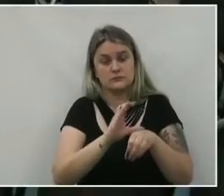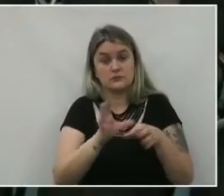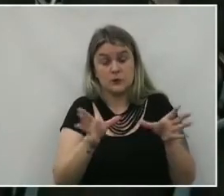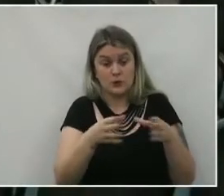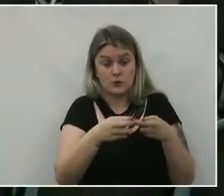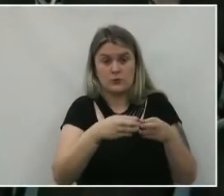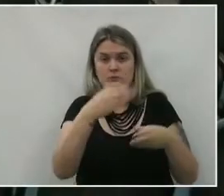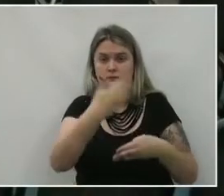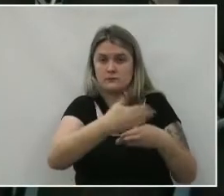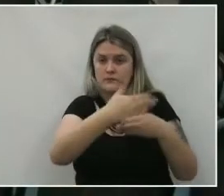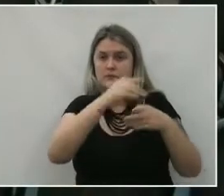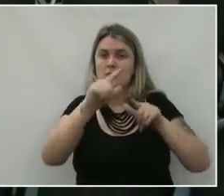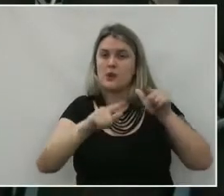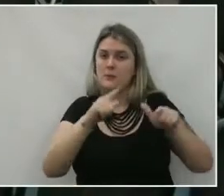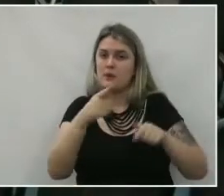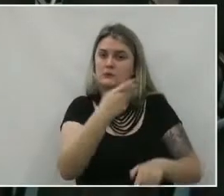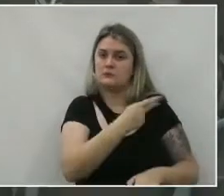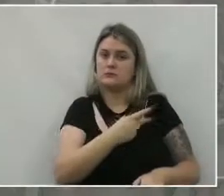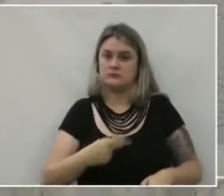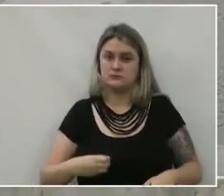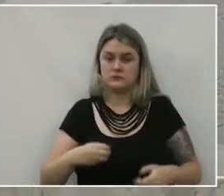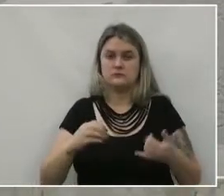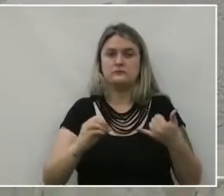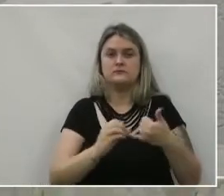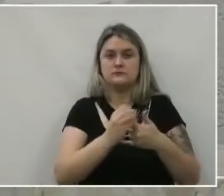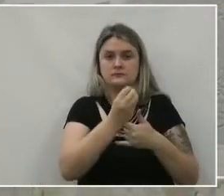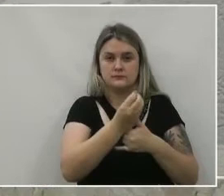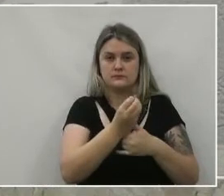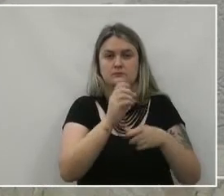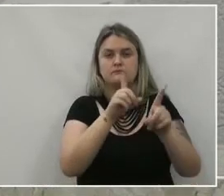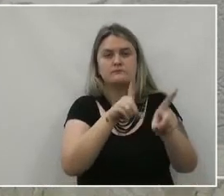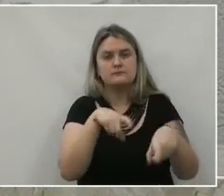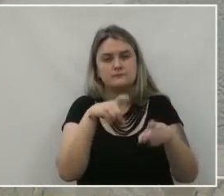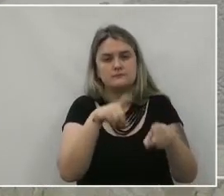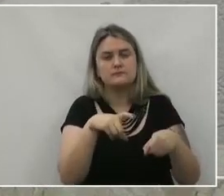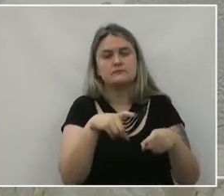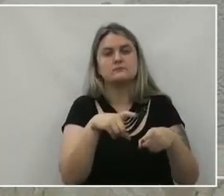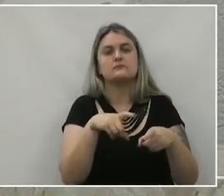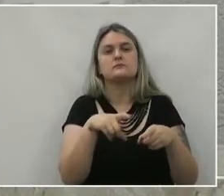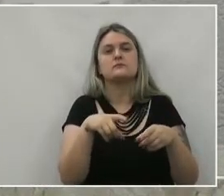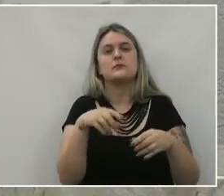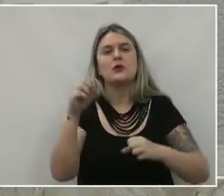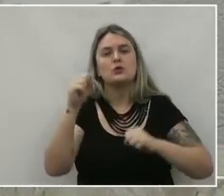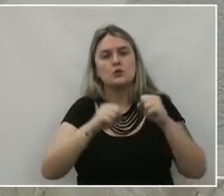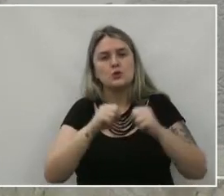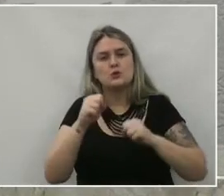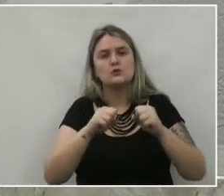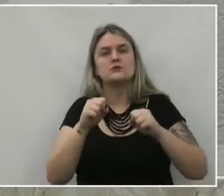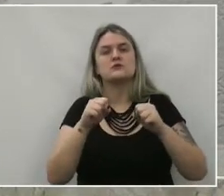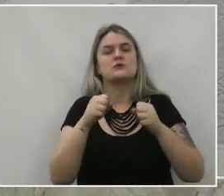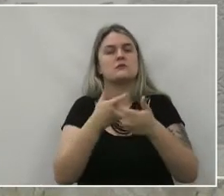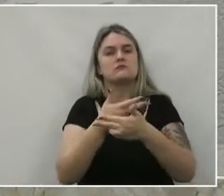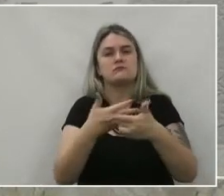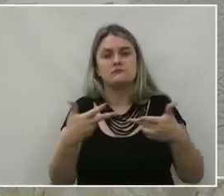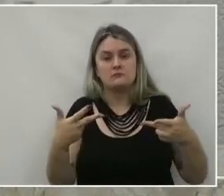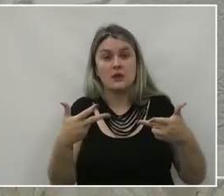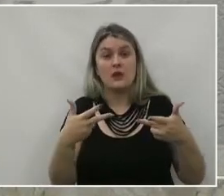Serviços Públicos Meio Ambiente Agricultura Pecuária Indústria, Comércio e Turismo